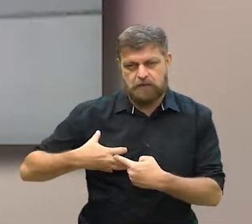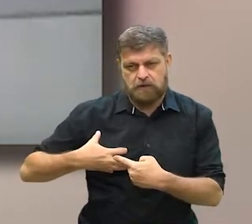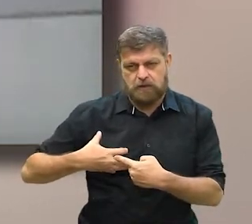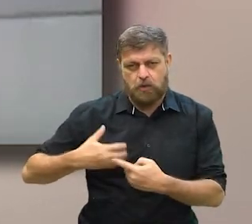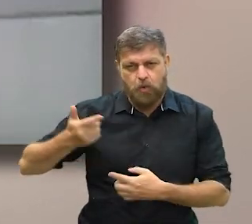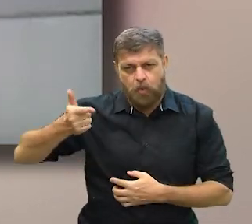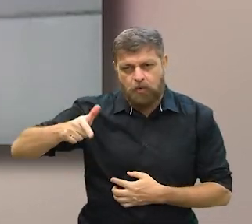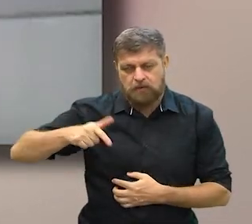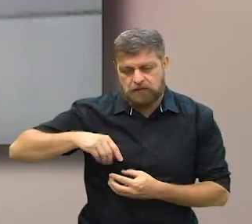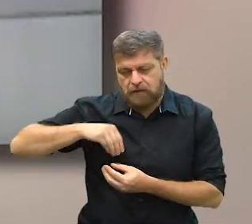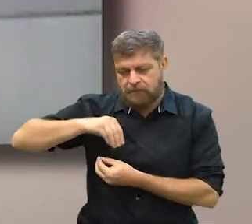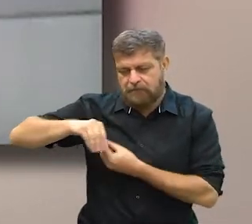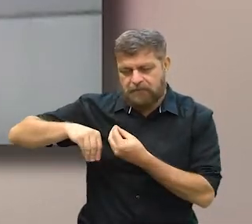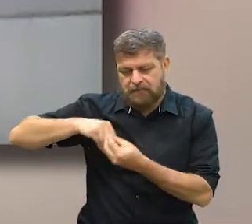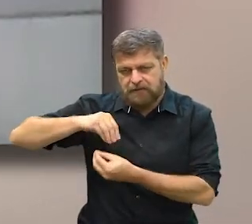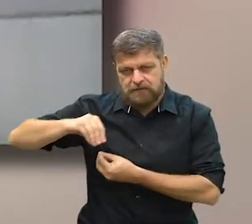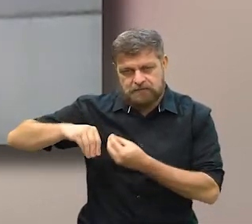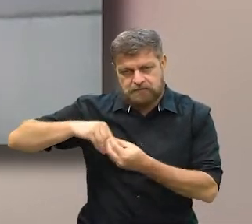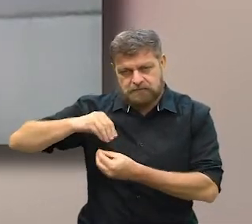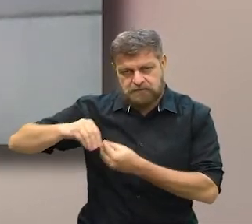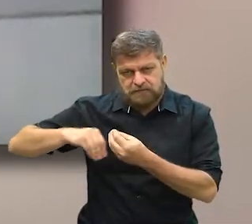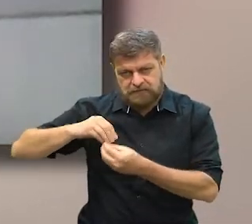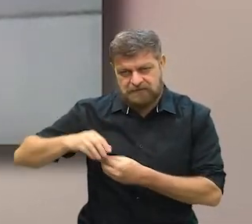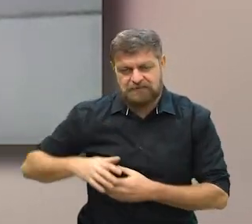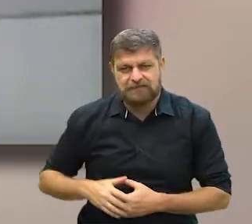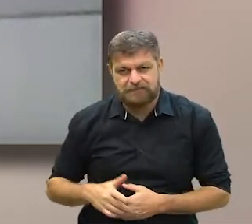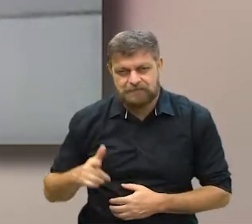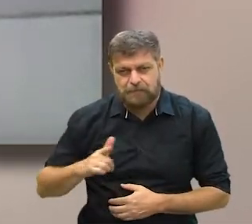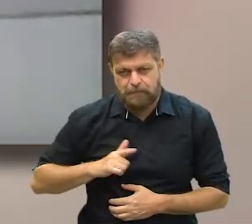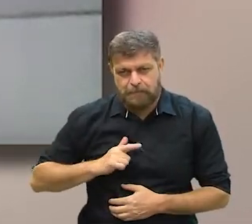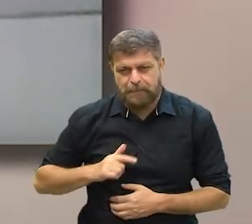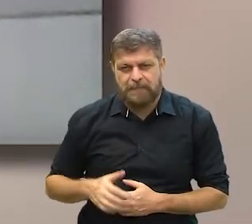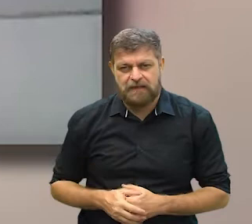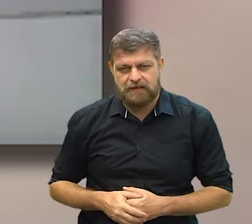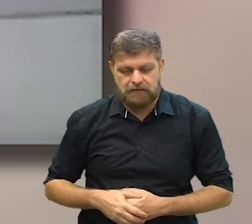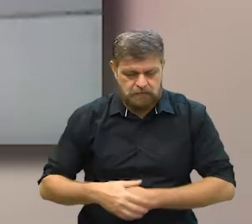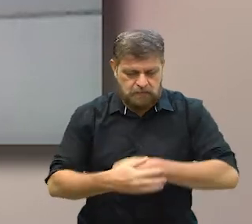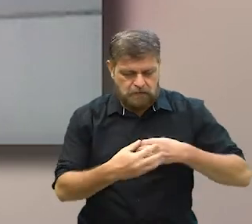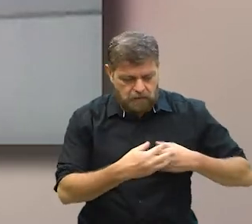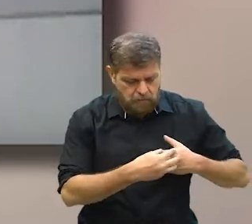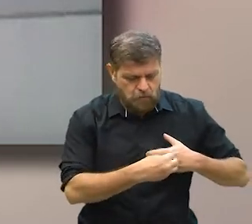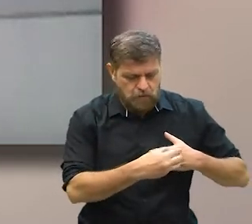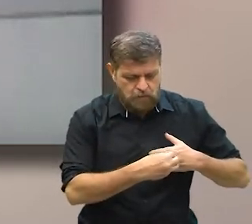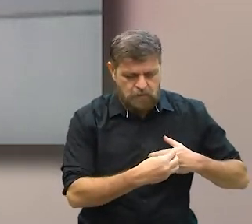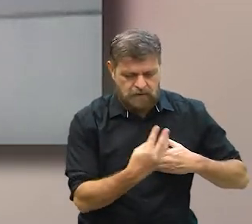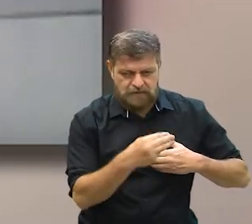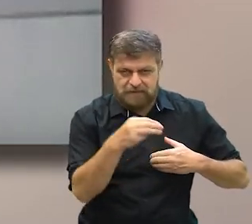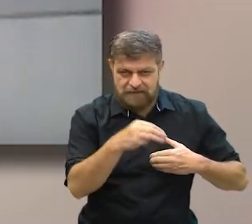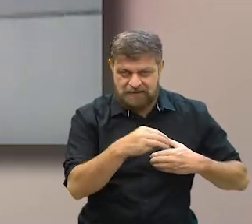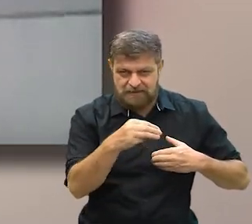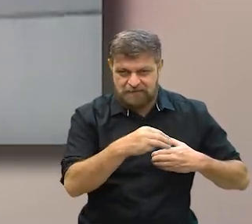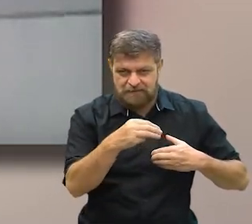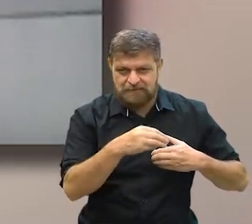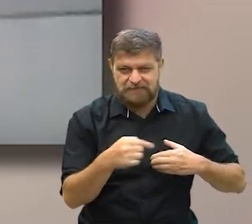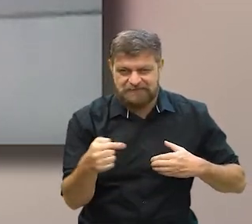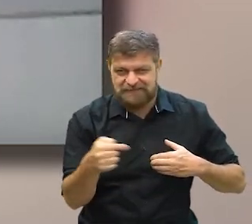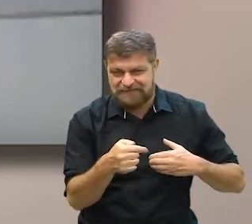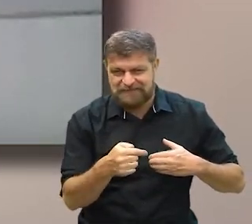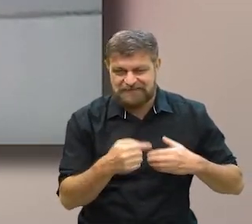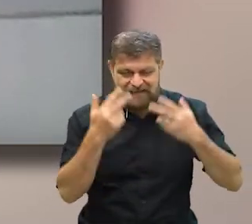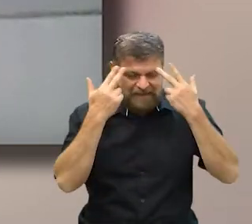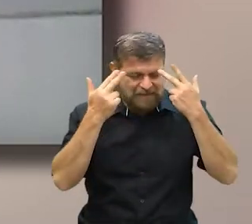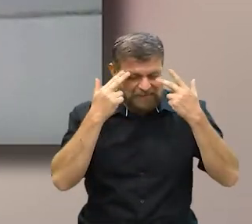estar misturando os dois, né? Então, o bebê vai mamar 3 leites. Olha que coisa maravilhosa que é a natureza,